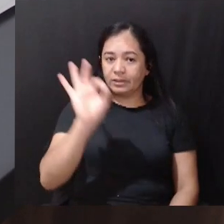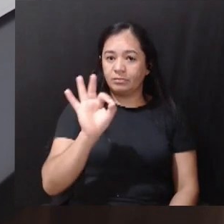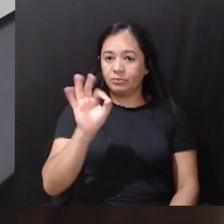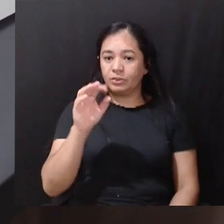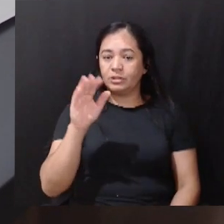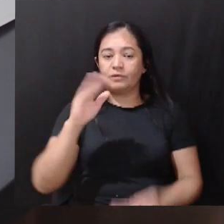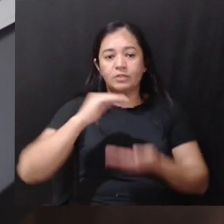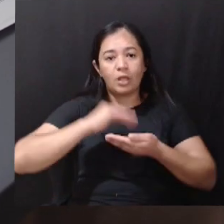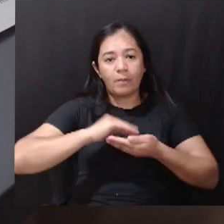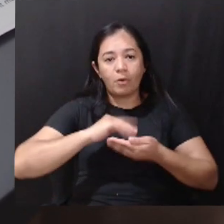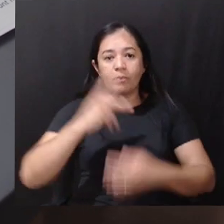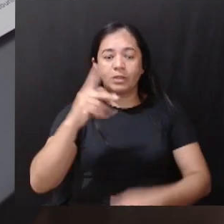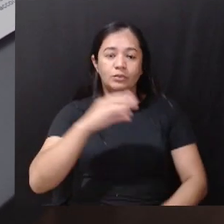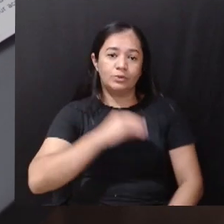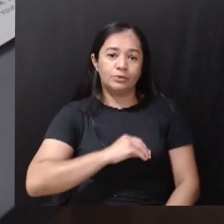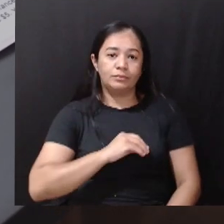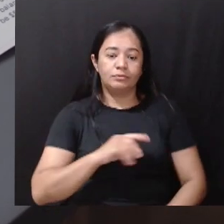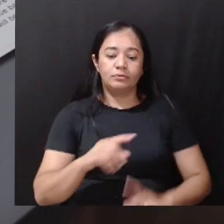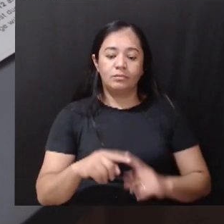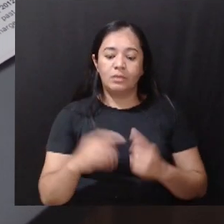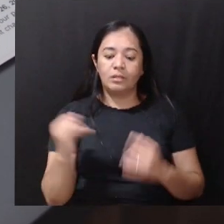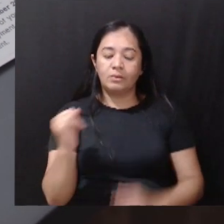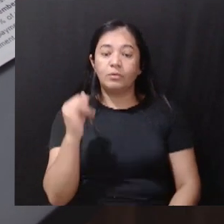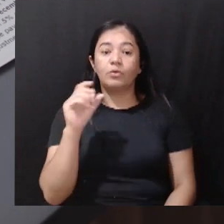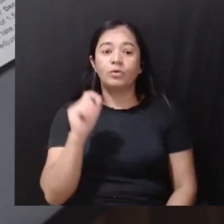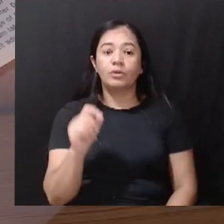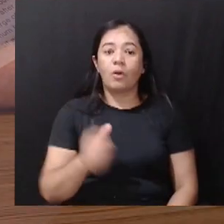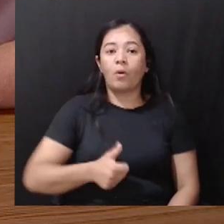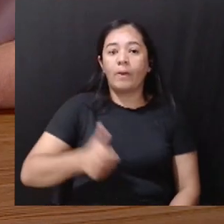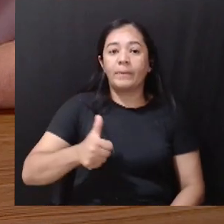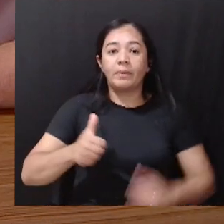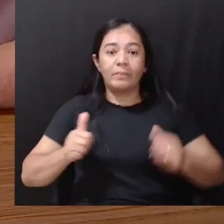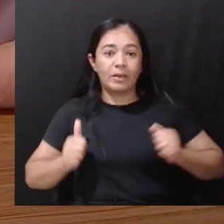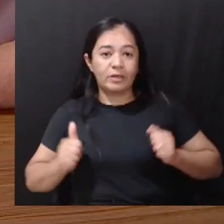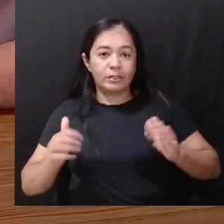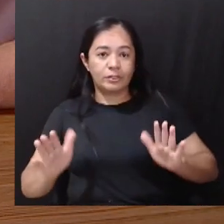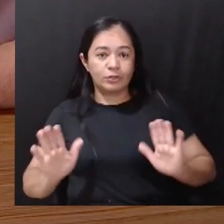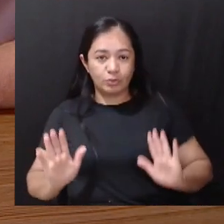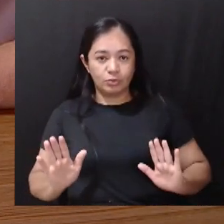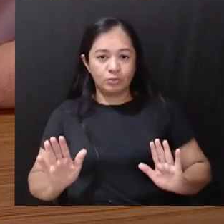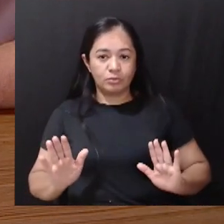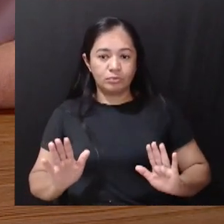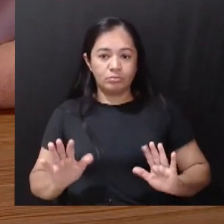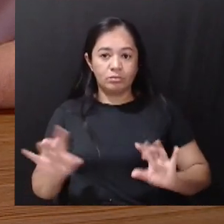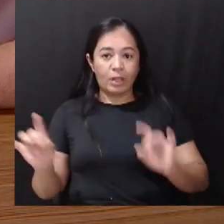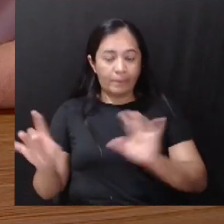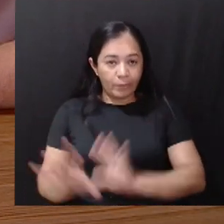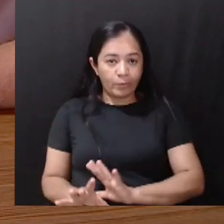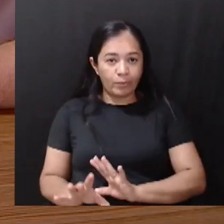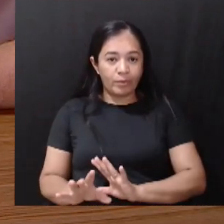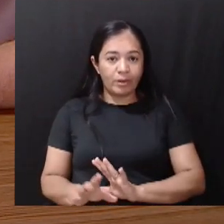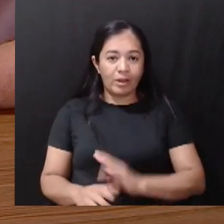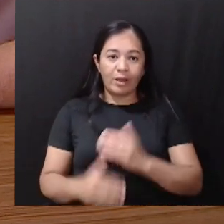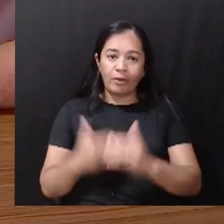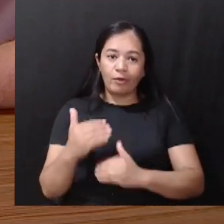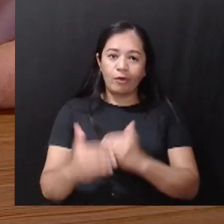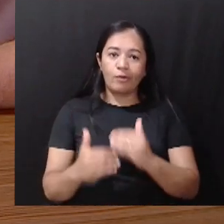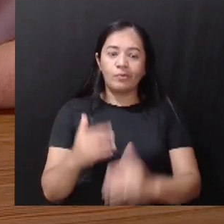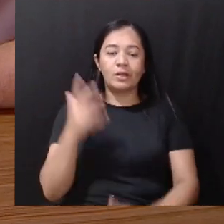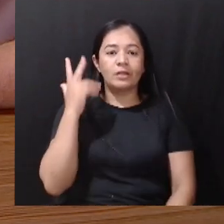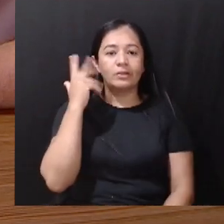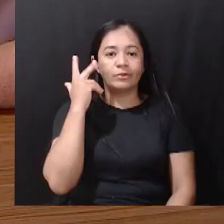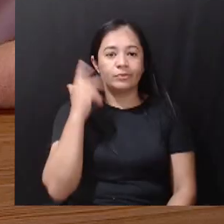seu salário. Mas o importante é dar o primeiro passo. Depois do primeiro passo dado, as coisas acabam fluindo